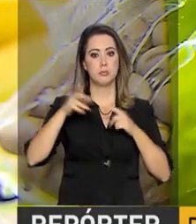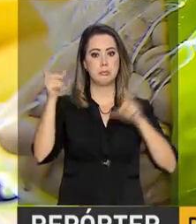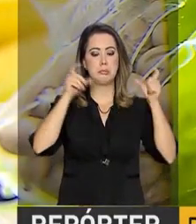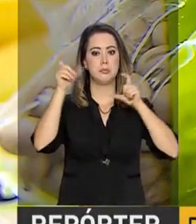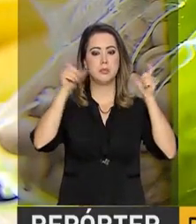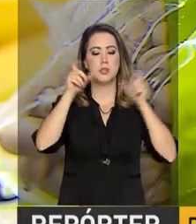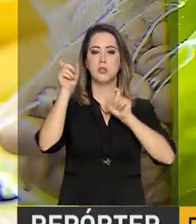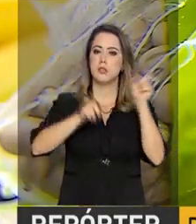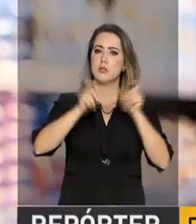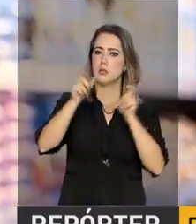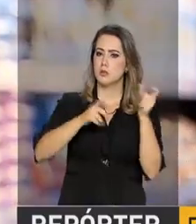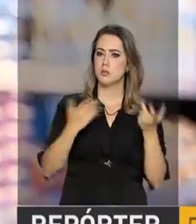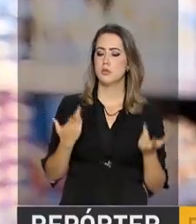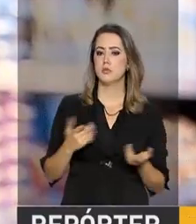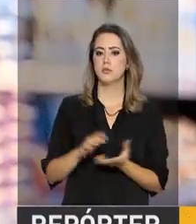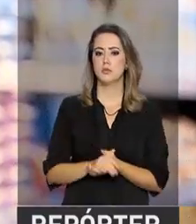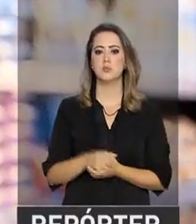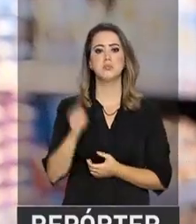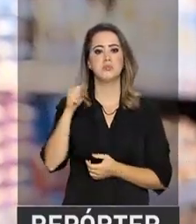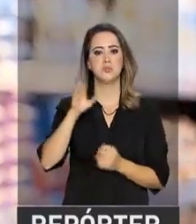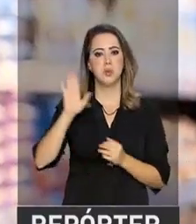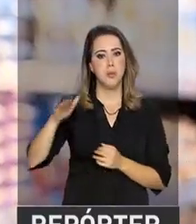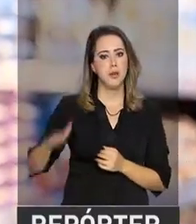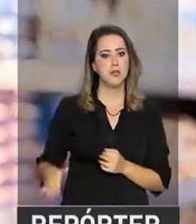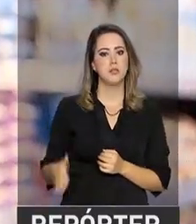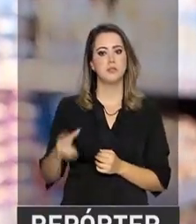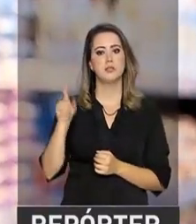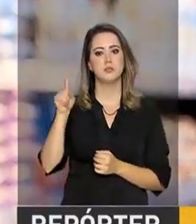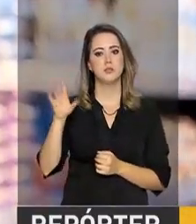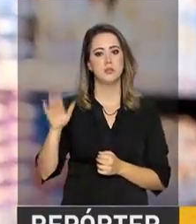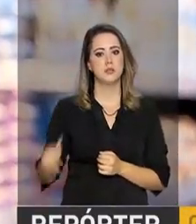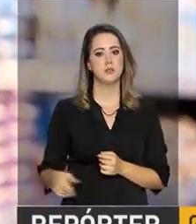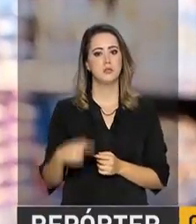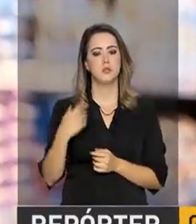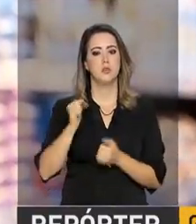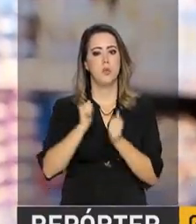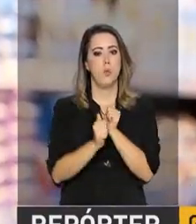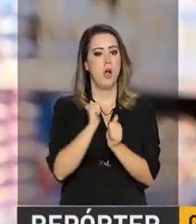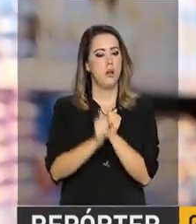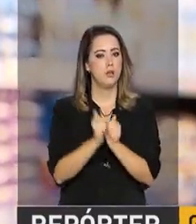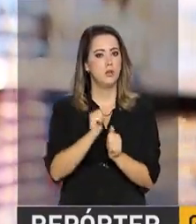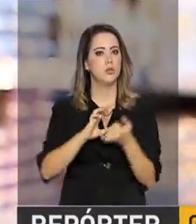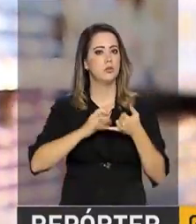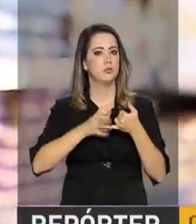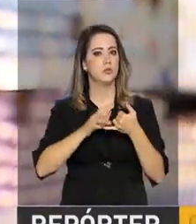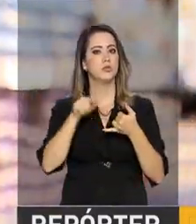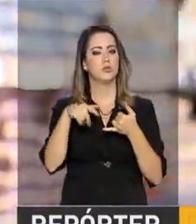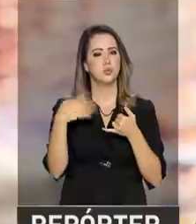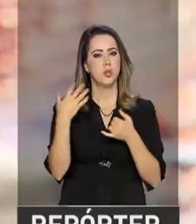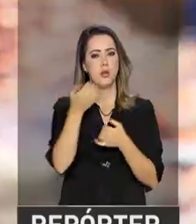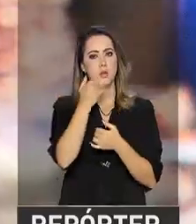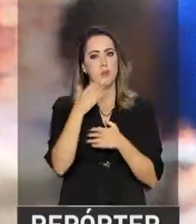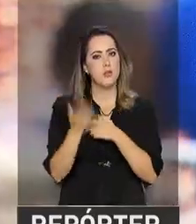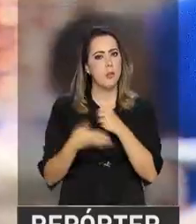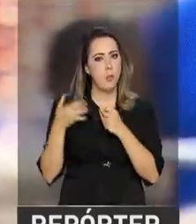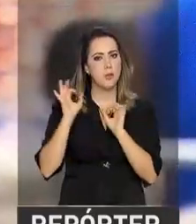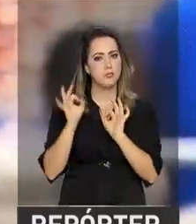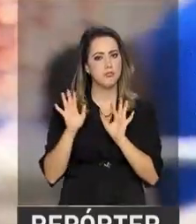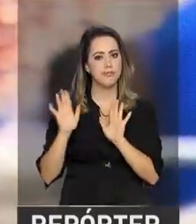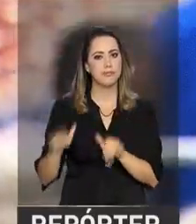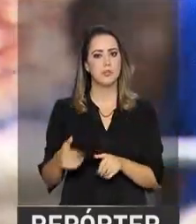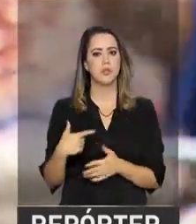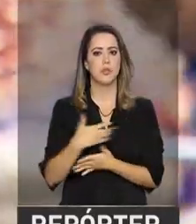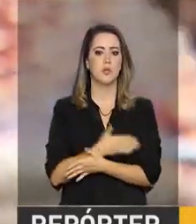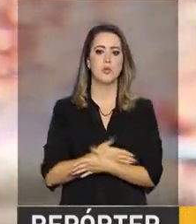a atenção do consumidor sindec é o bastante é bastante óbvio tanto arroz feijão a parte básica caiu bastante vai ficar melhor pra gente